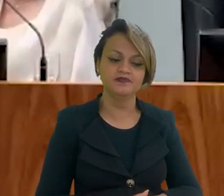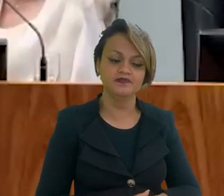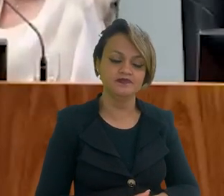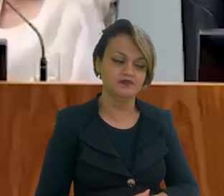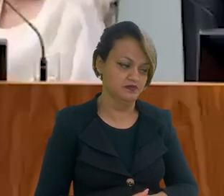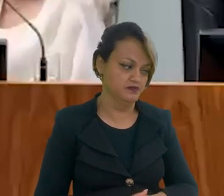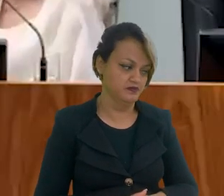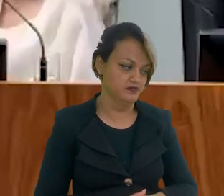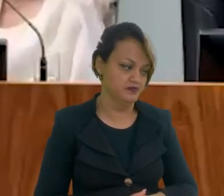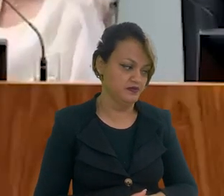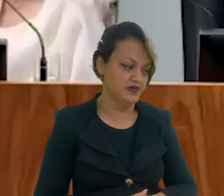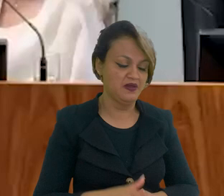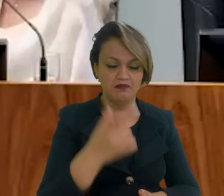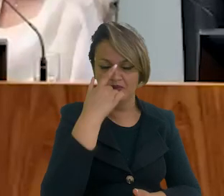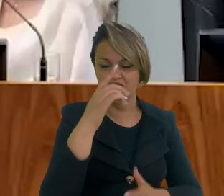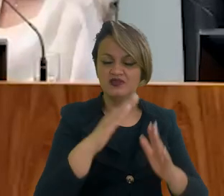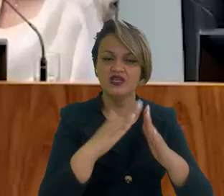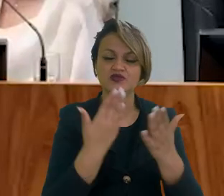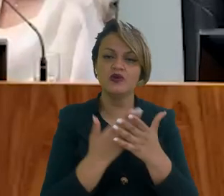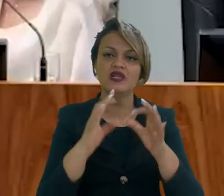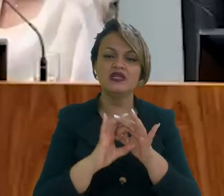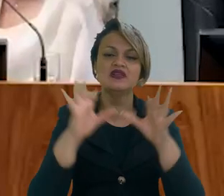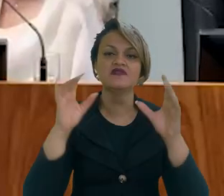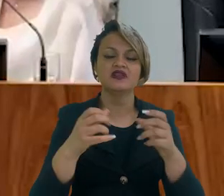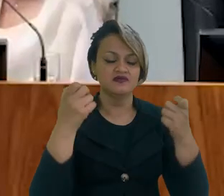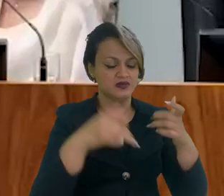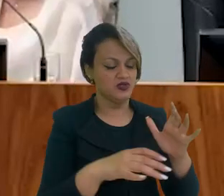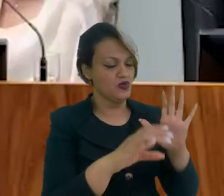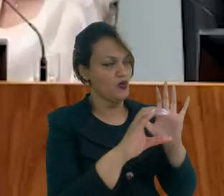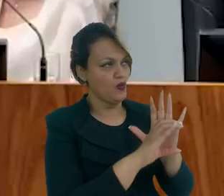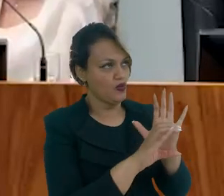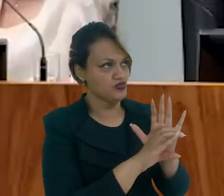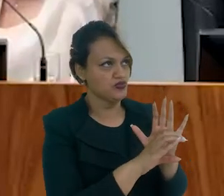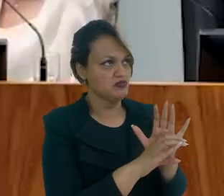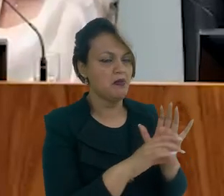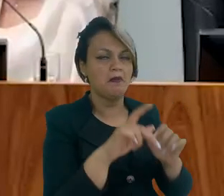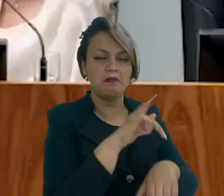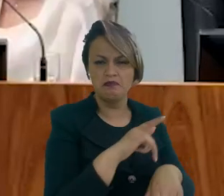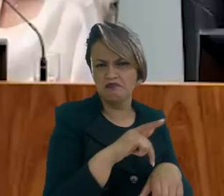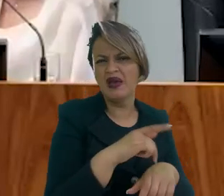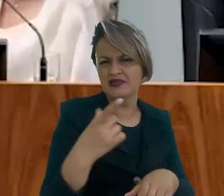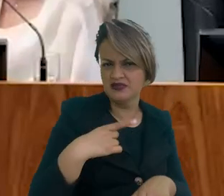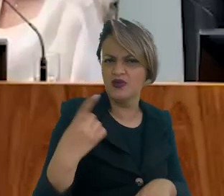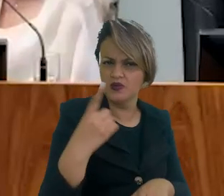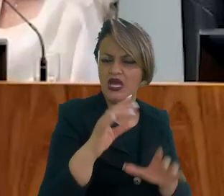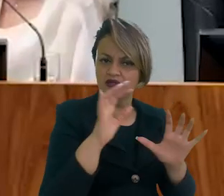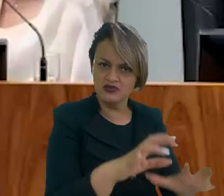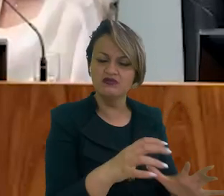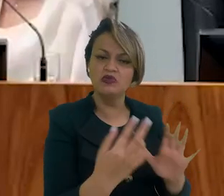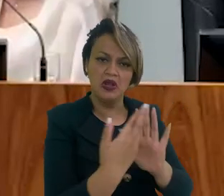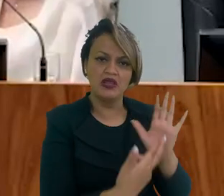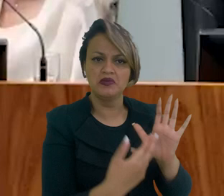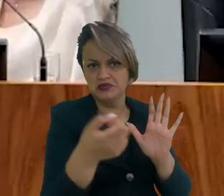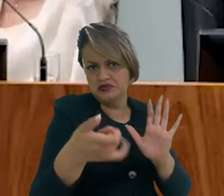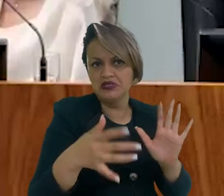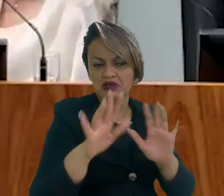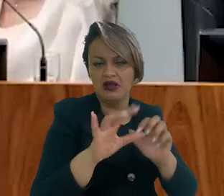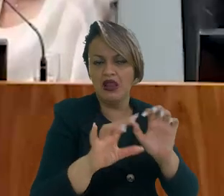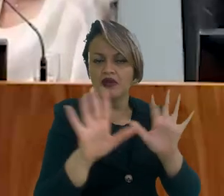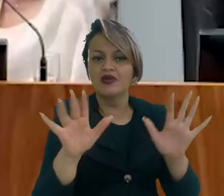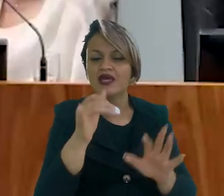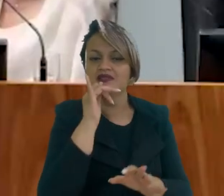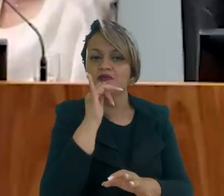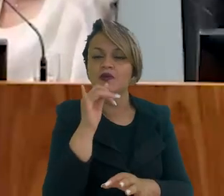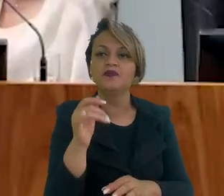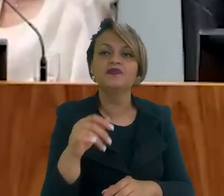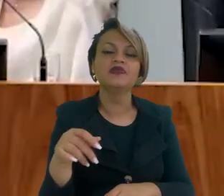ler e do ponto de vista da Escola Livre teria assim eu tenho um código eu posso falar de um